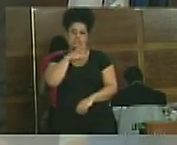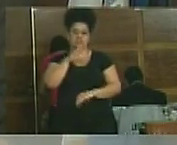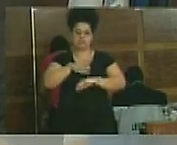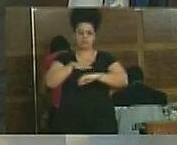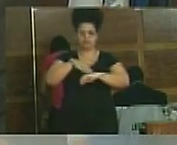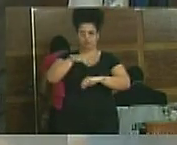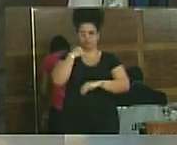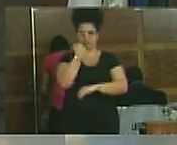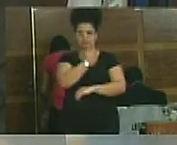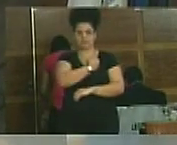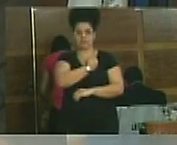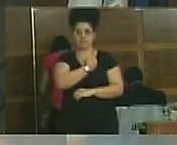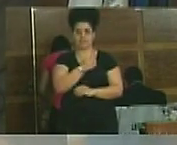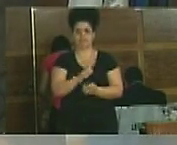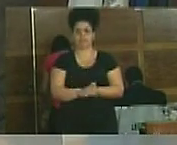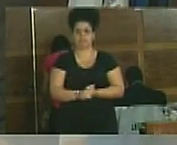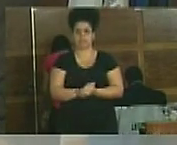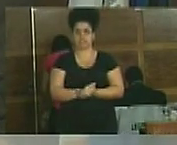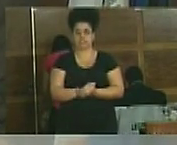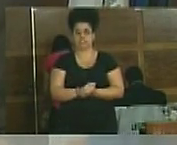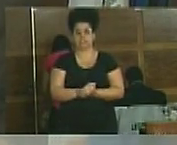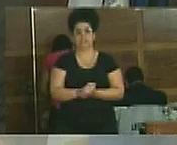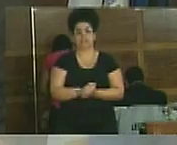com isso. Fica com Deus,